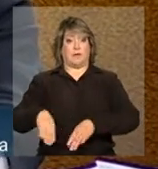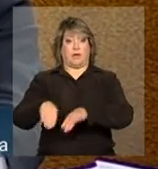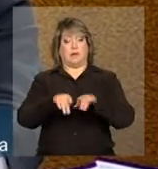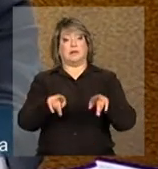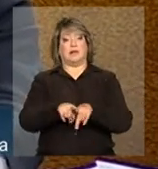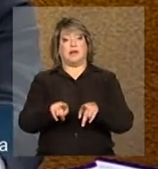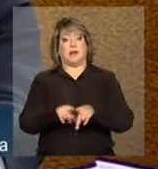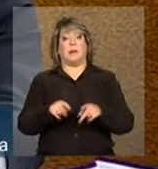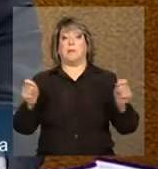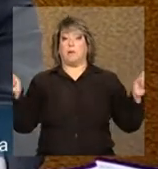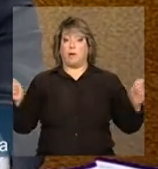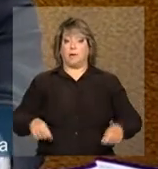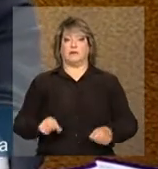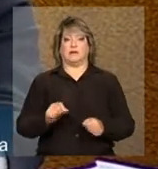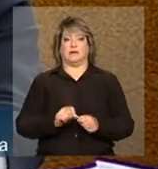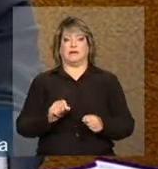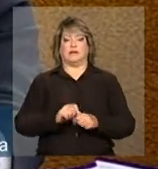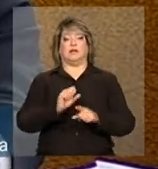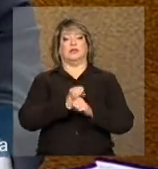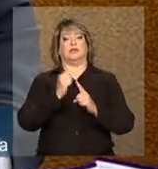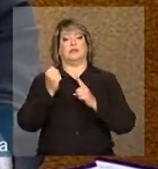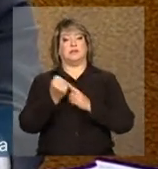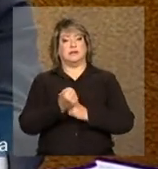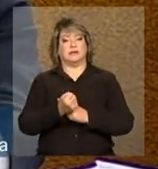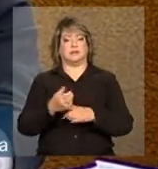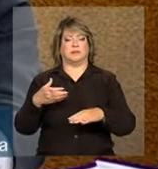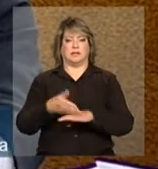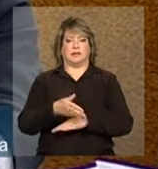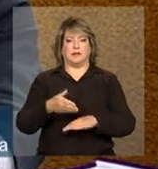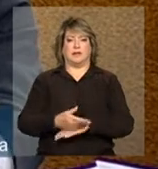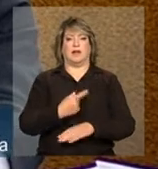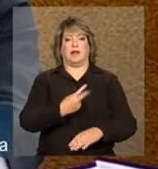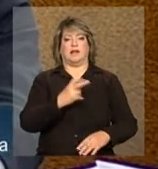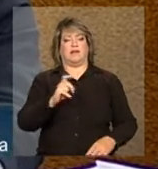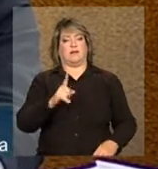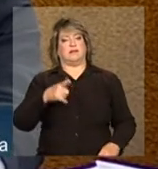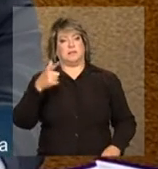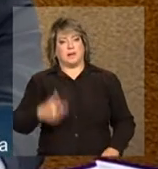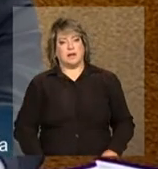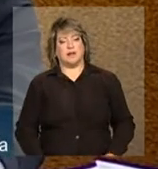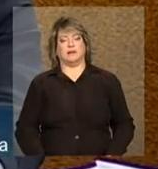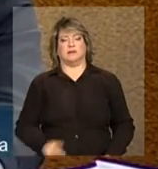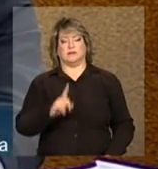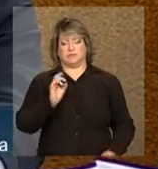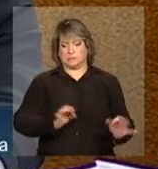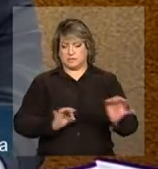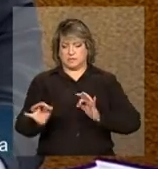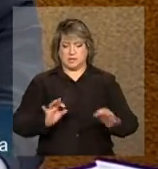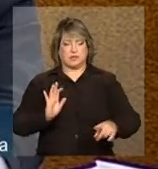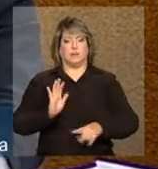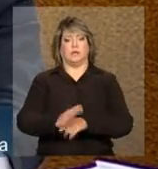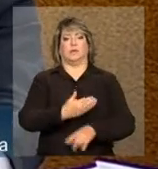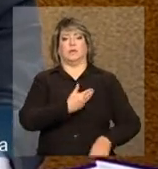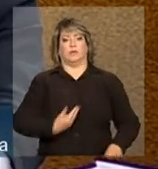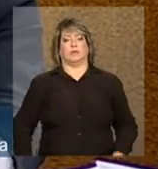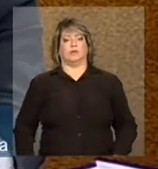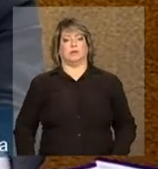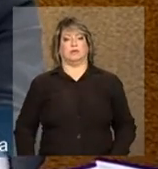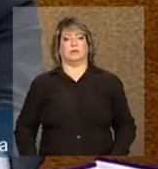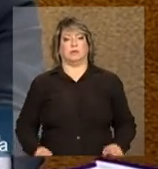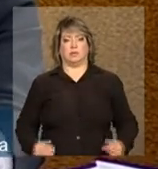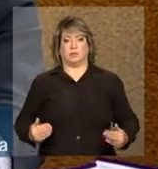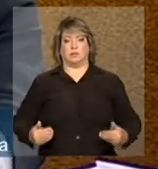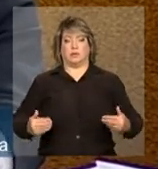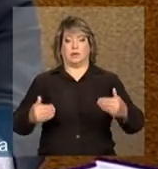que possam fazer com que a sociedade participe cada vez mais e determine cada vez mais os rumos do governo, que é o que nós,